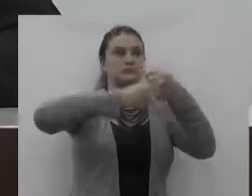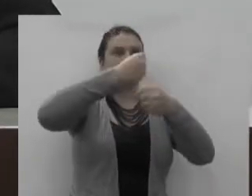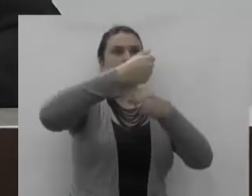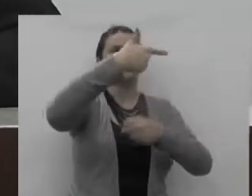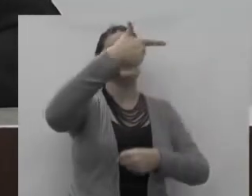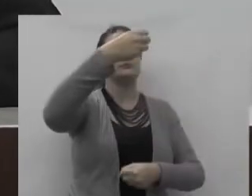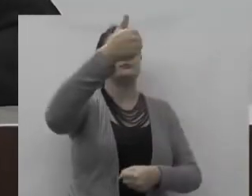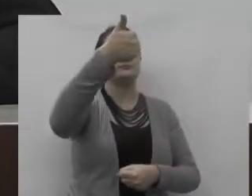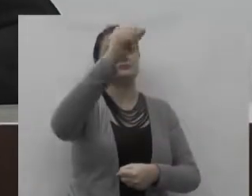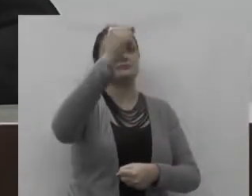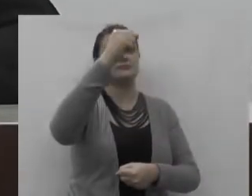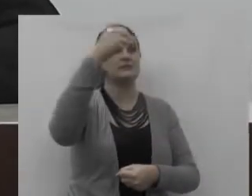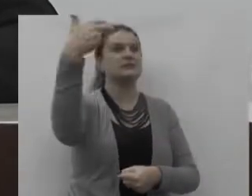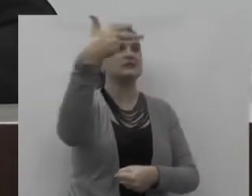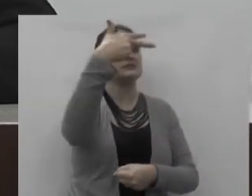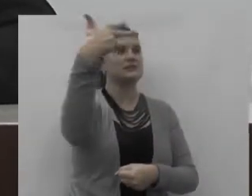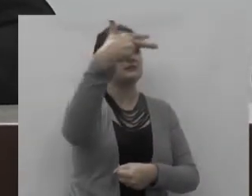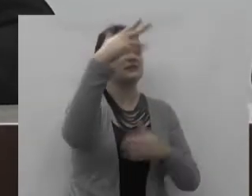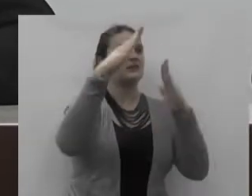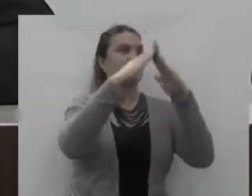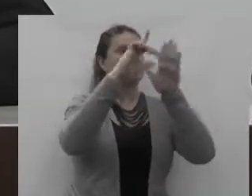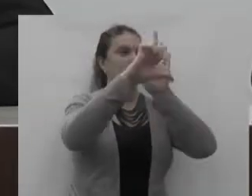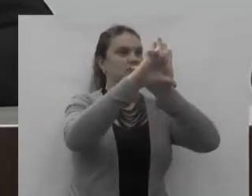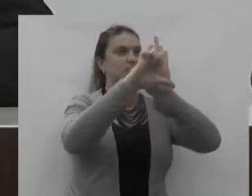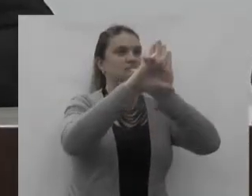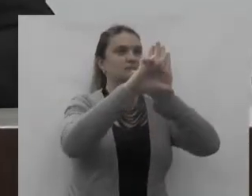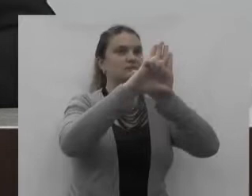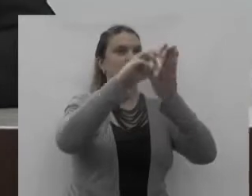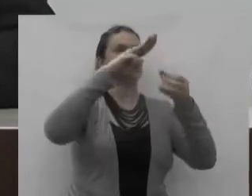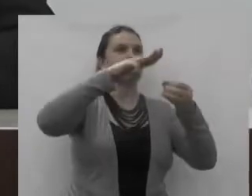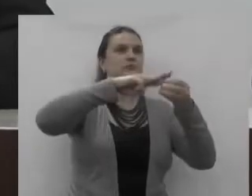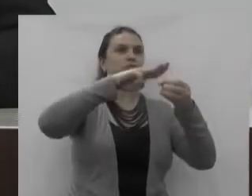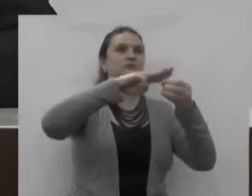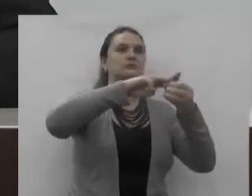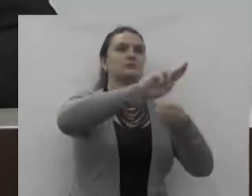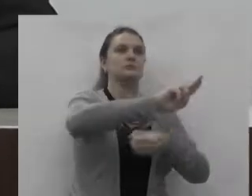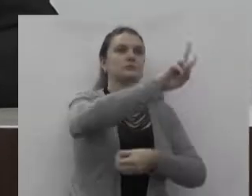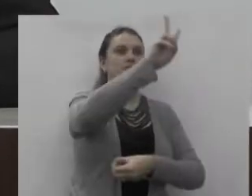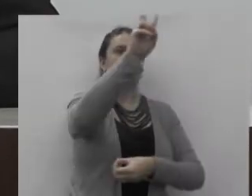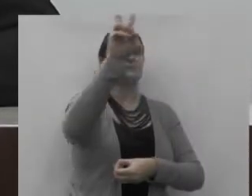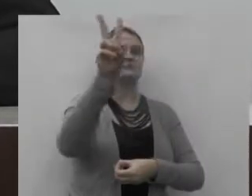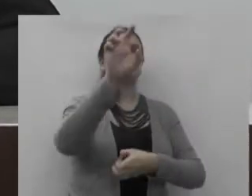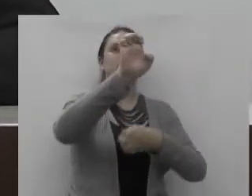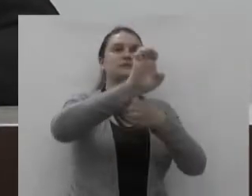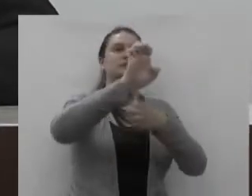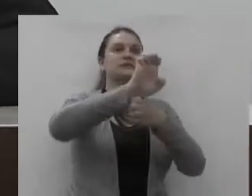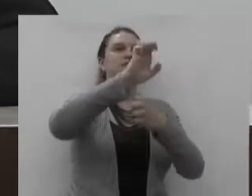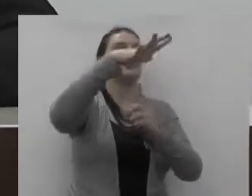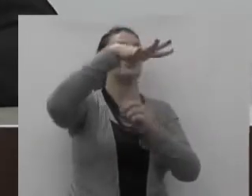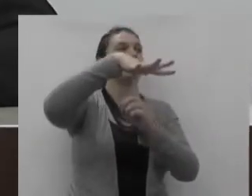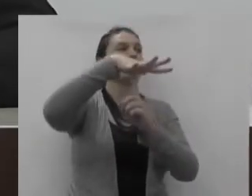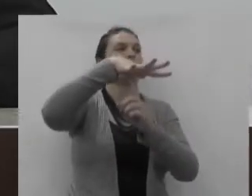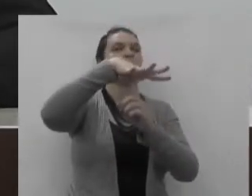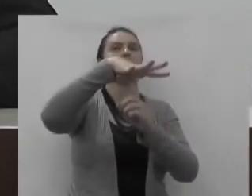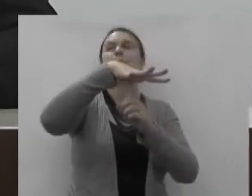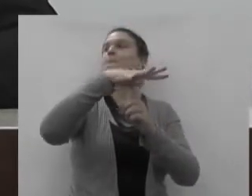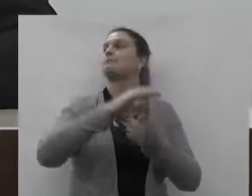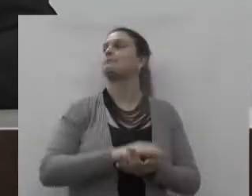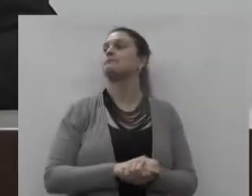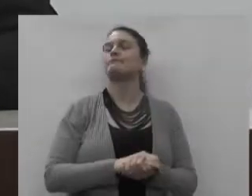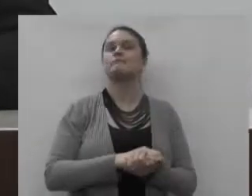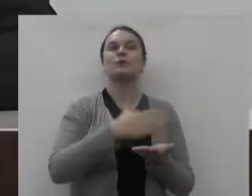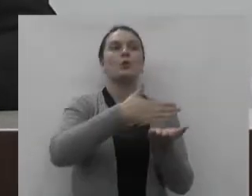de 2018 da 33ª legislatura da Câmara Municipal de União da Vitória, Estado do